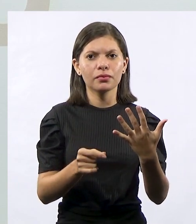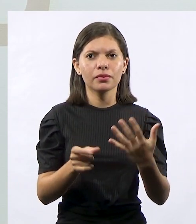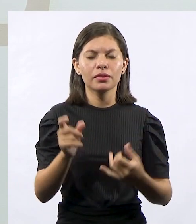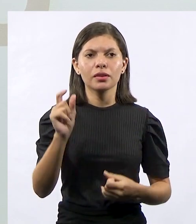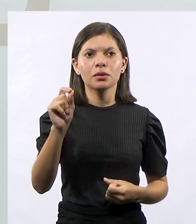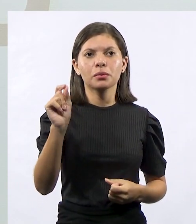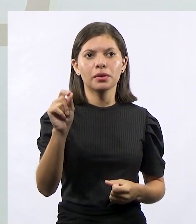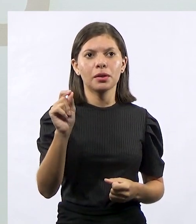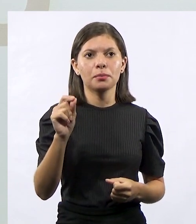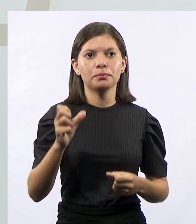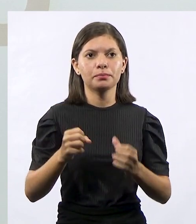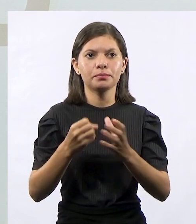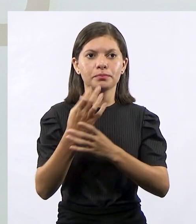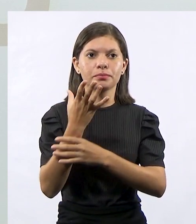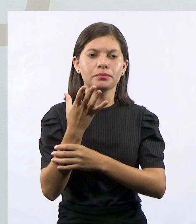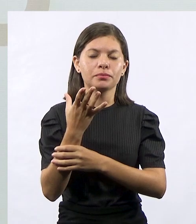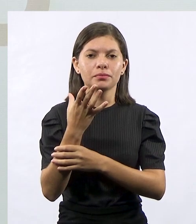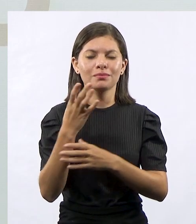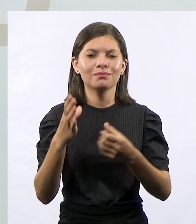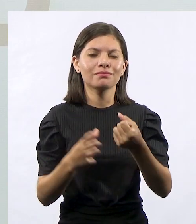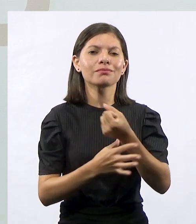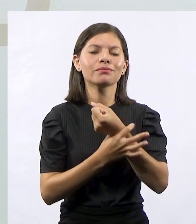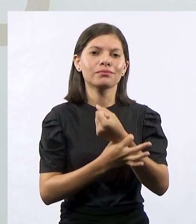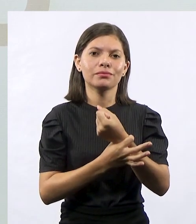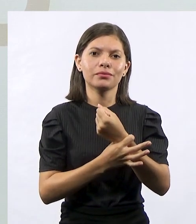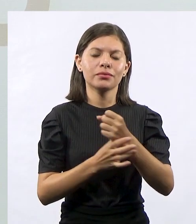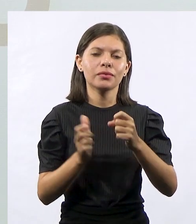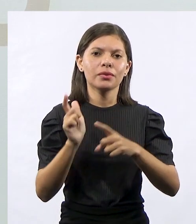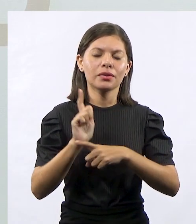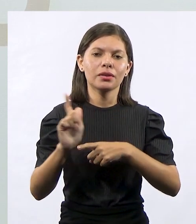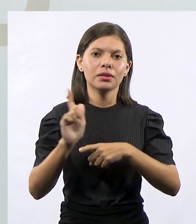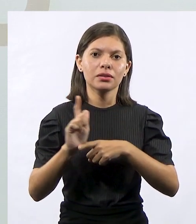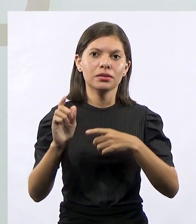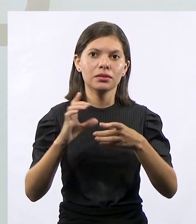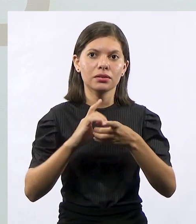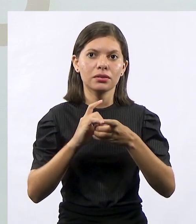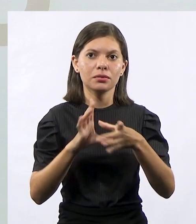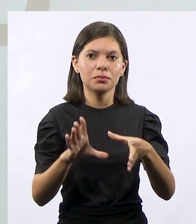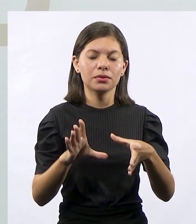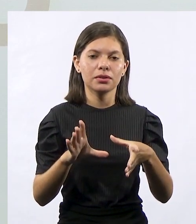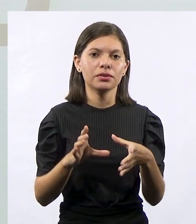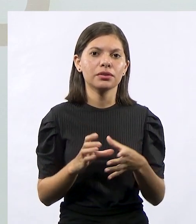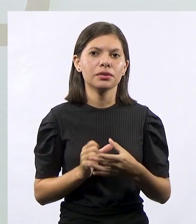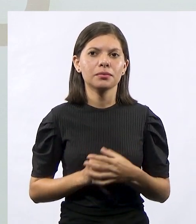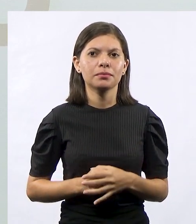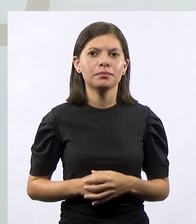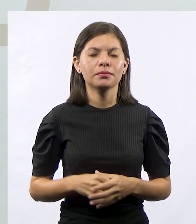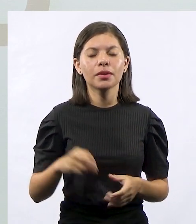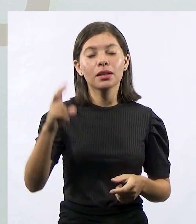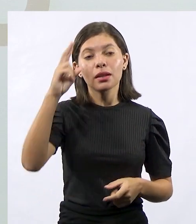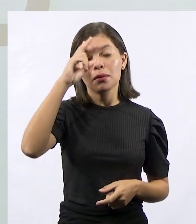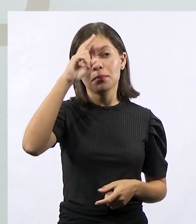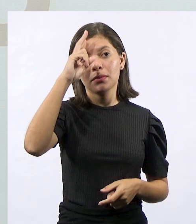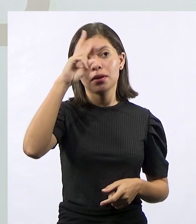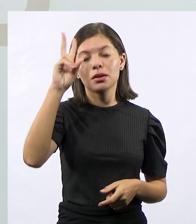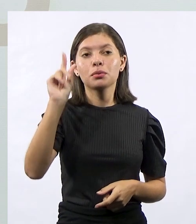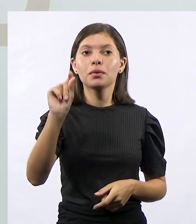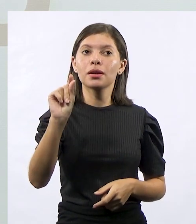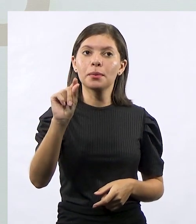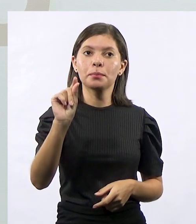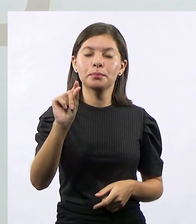instrumentos foram criados para garantir a gestão democrática. Lembrando